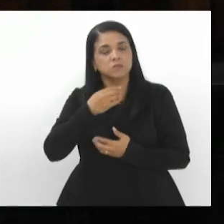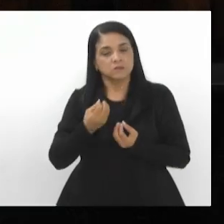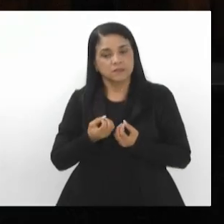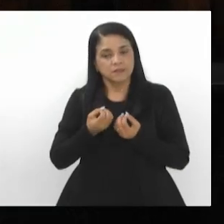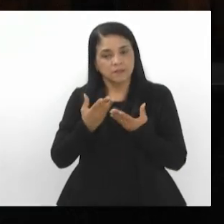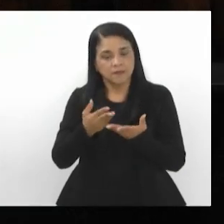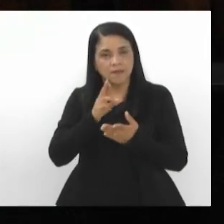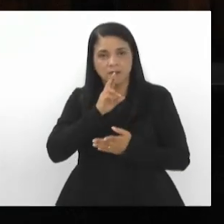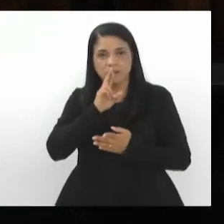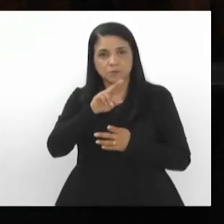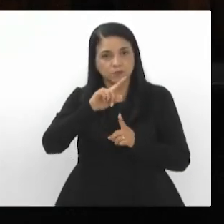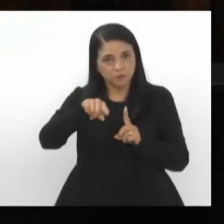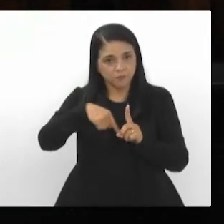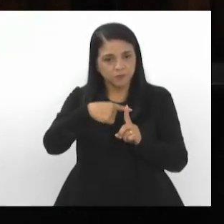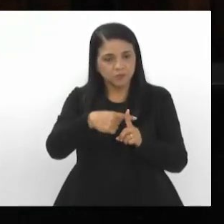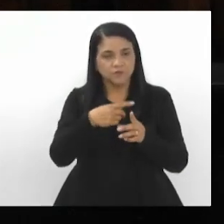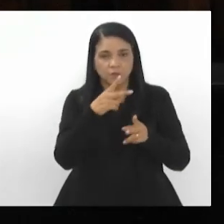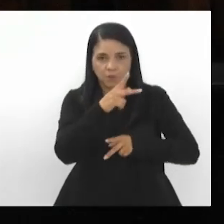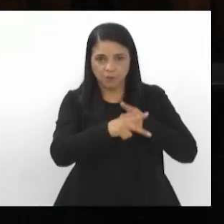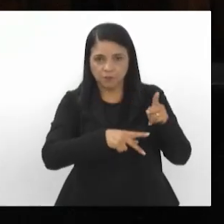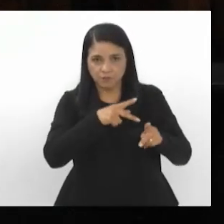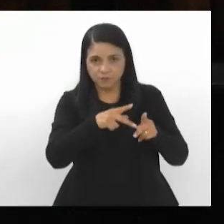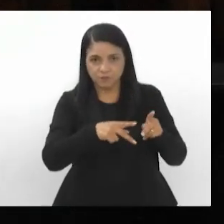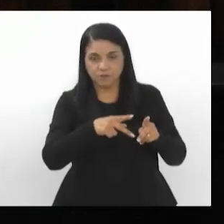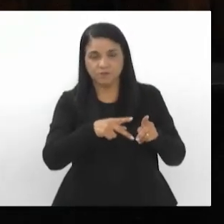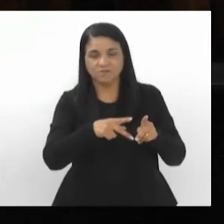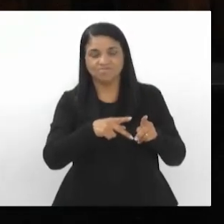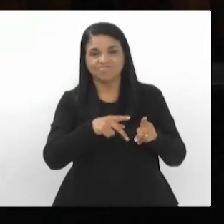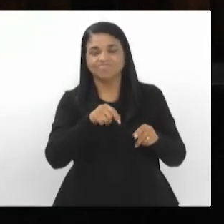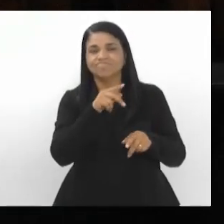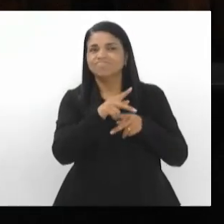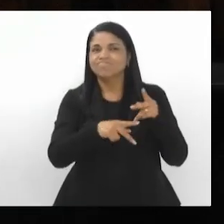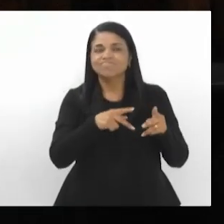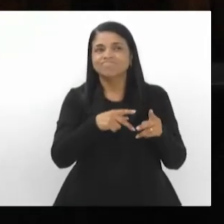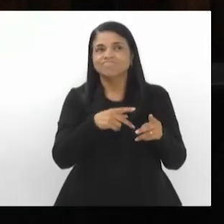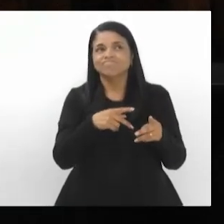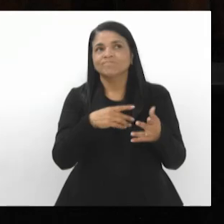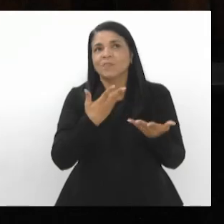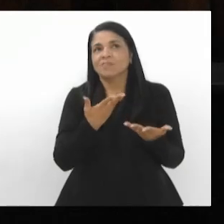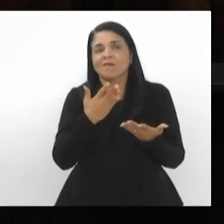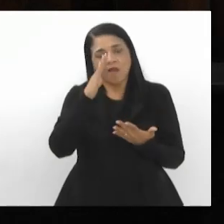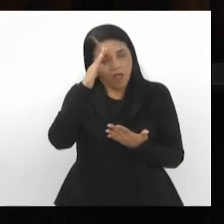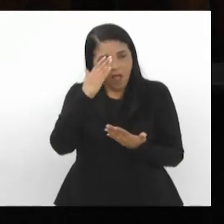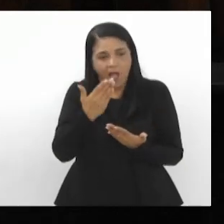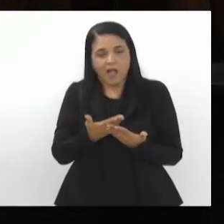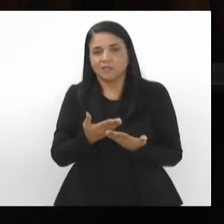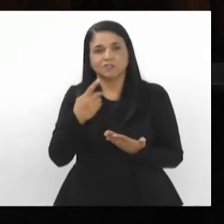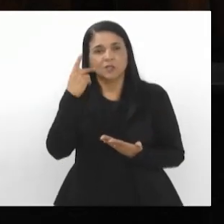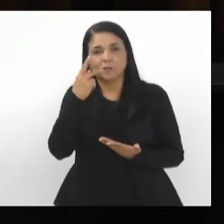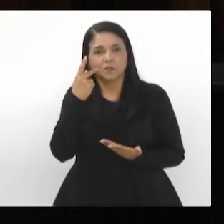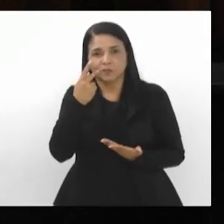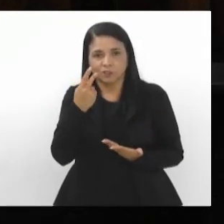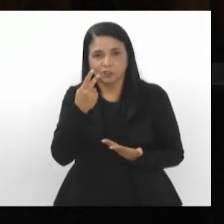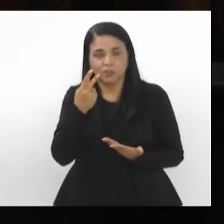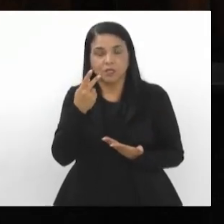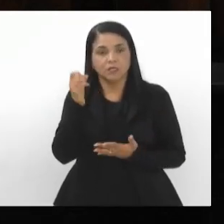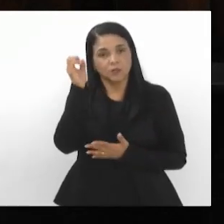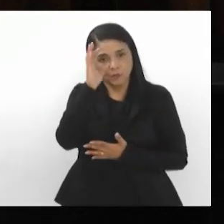os resultados à população, que é o que está tão desacreditado de nós, políticos, aqui no estado do Rio de Janeiro, em todo o